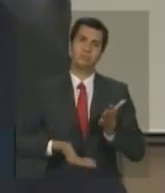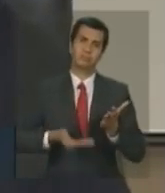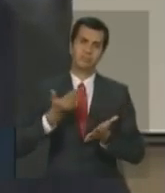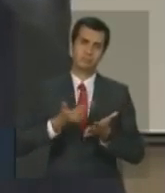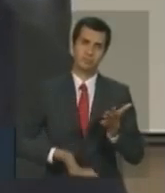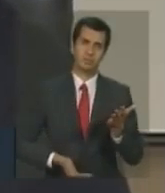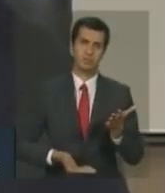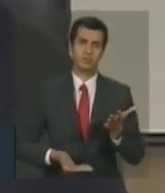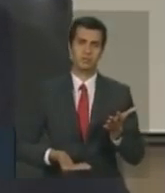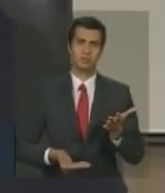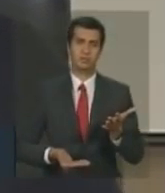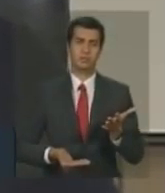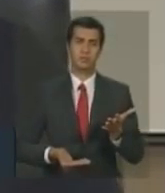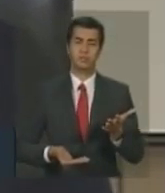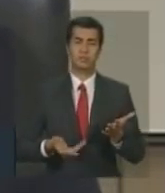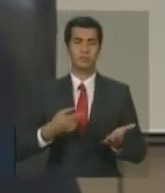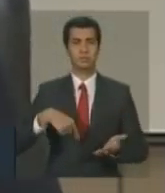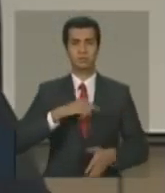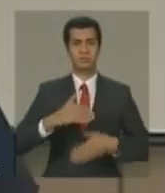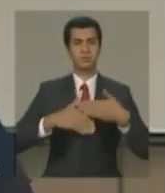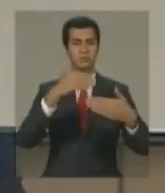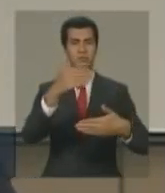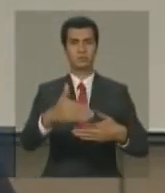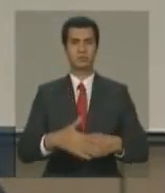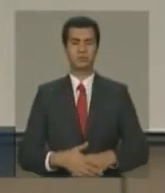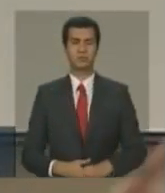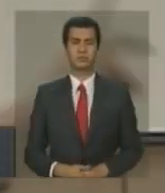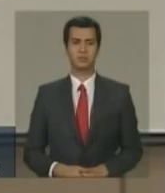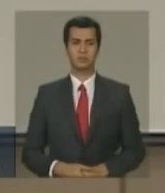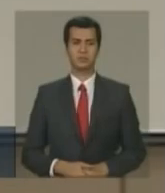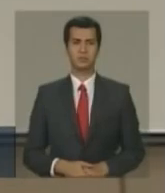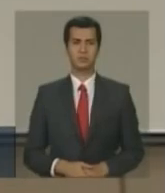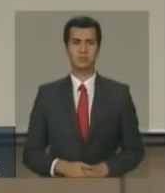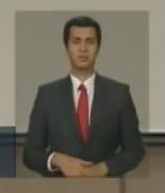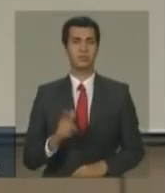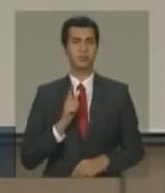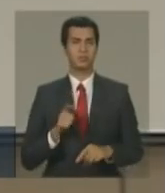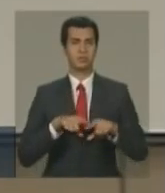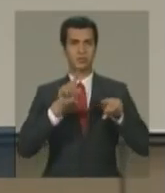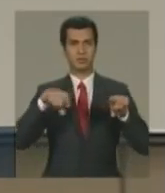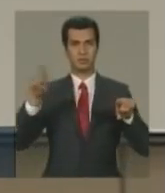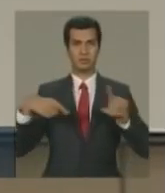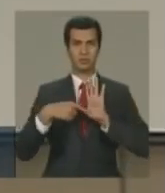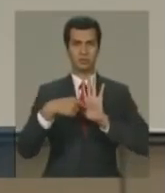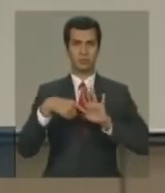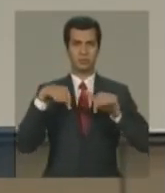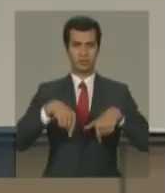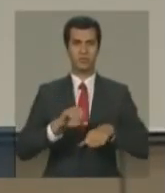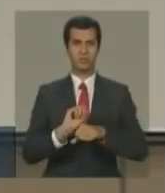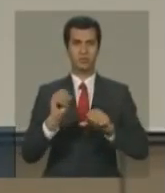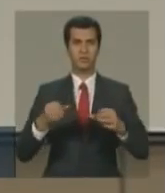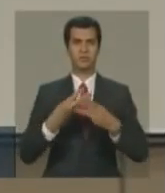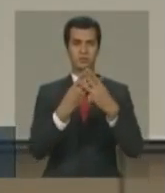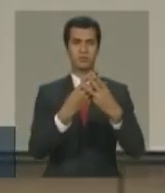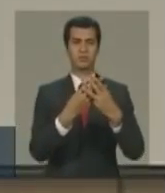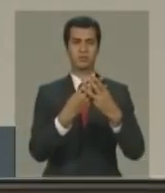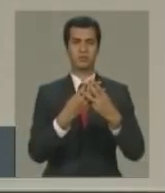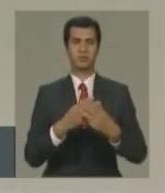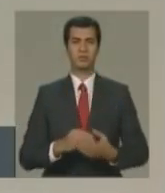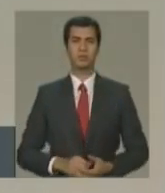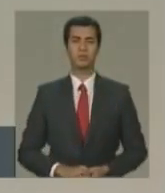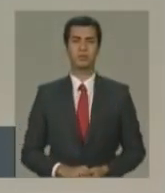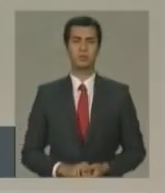riqueza e esse avanço no país recentemente. Tem mais um gráfico que eu queria mostrar para vocês, que é dos objetivos do